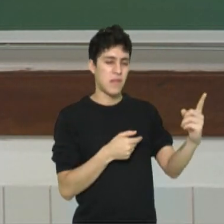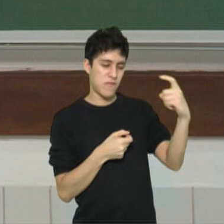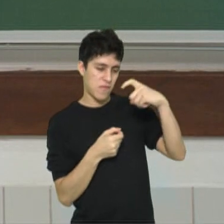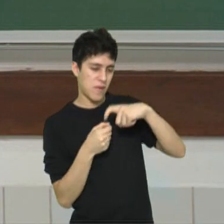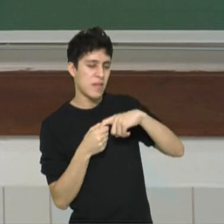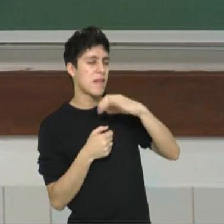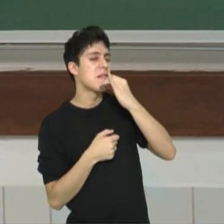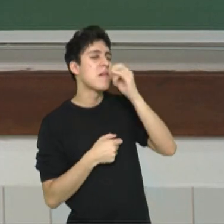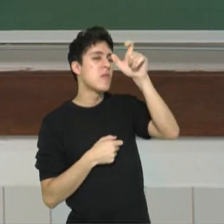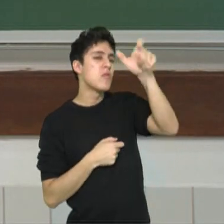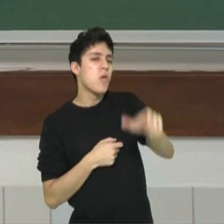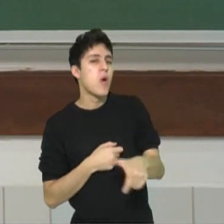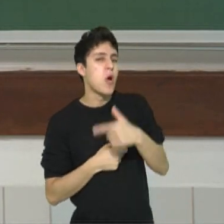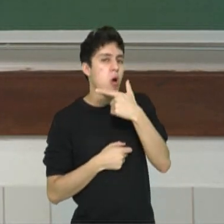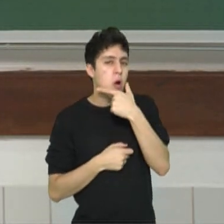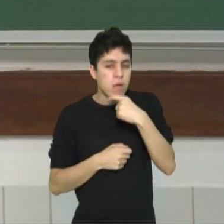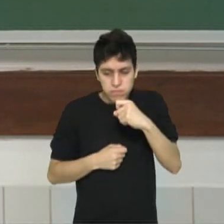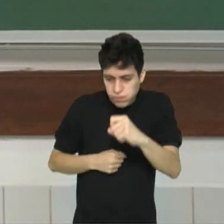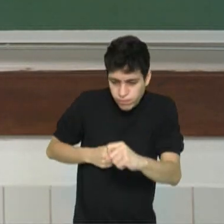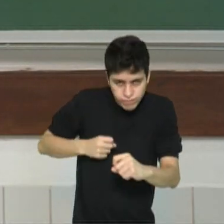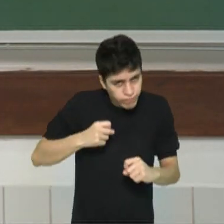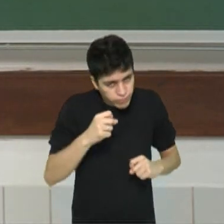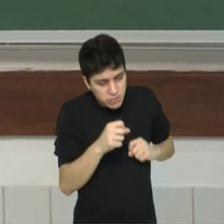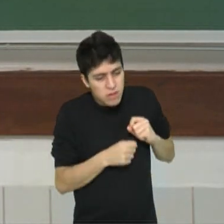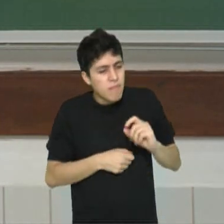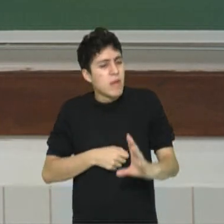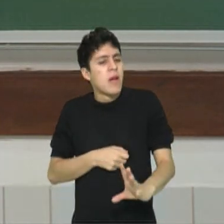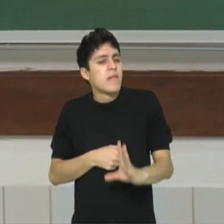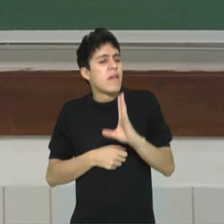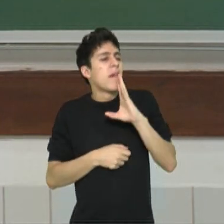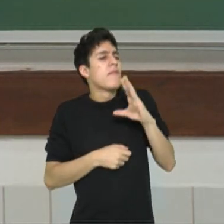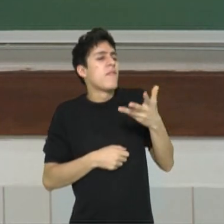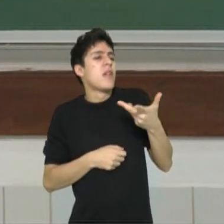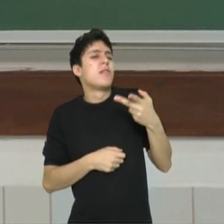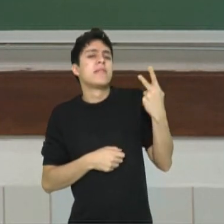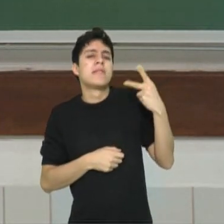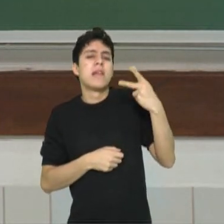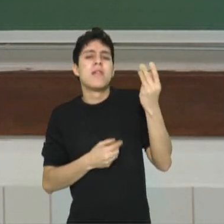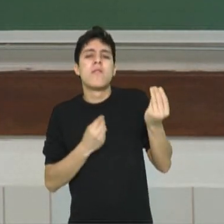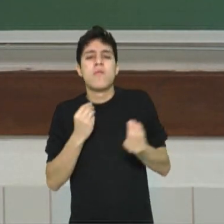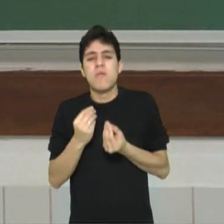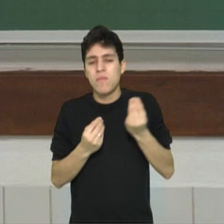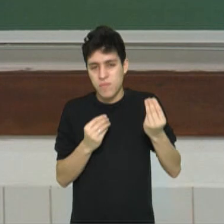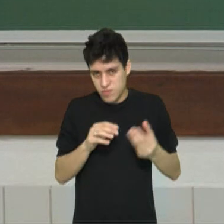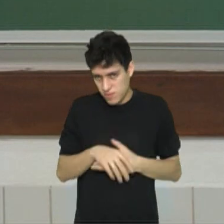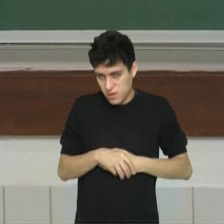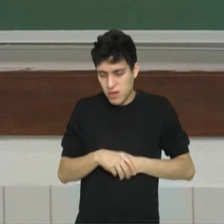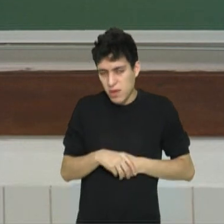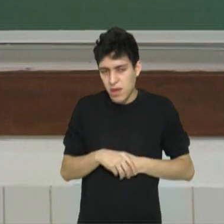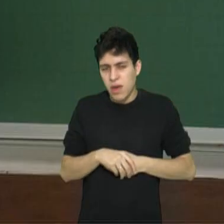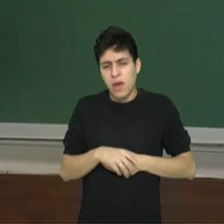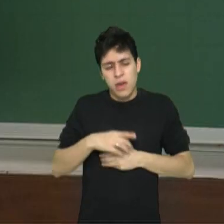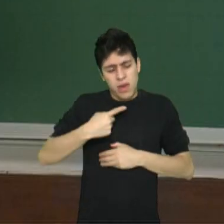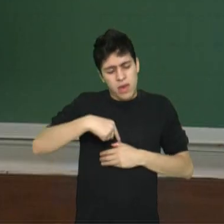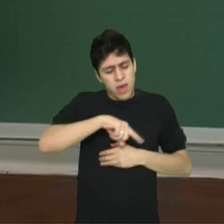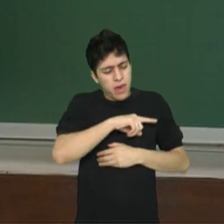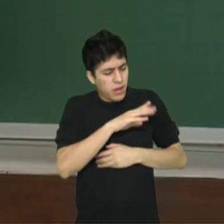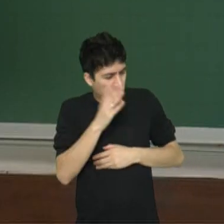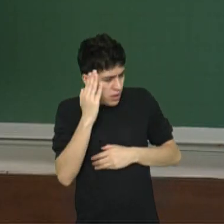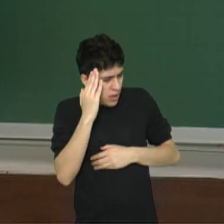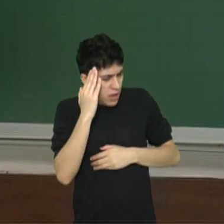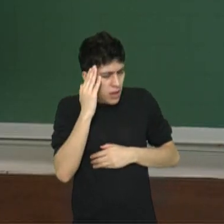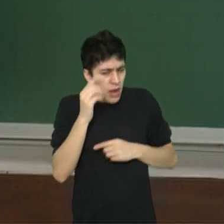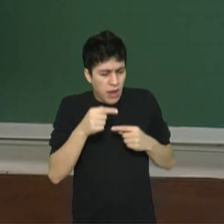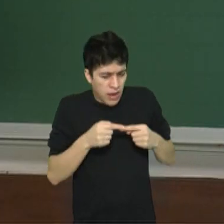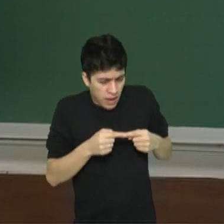do Bolt, então, para a gente conhecer a velocidade dele, né, em quilômetros por hora. Então, olha só, a gente já sabe que a prova dos